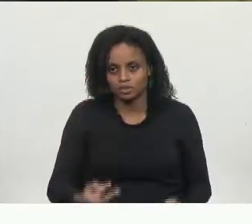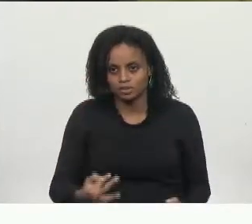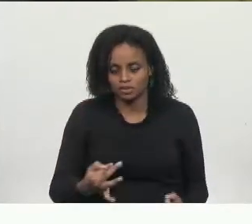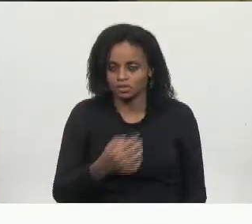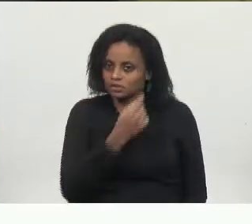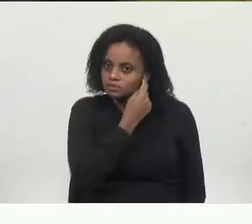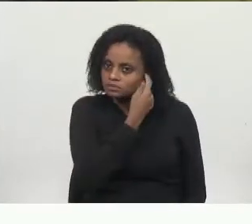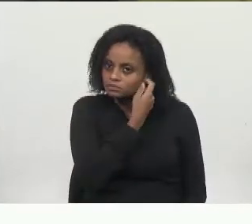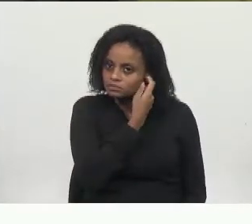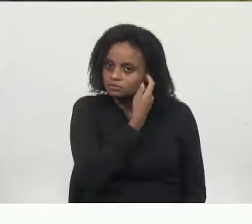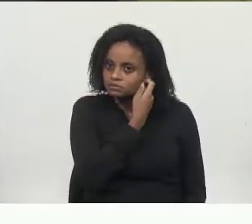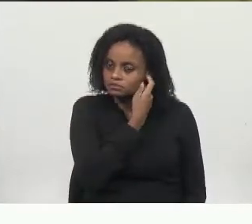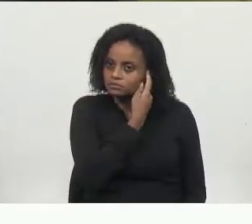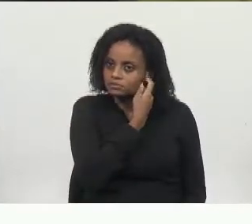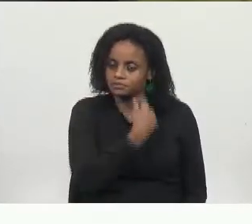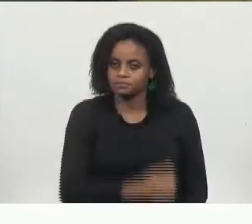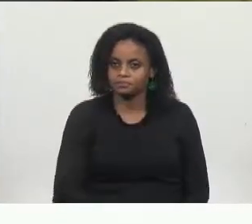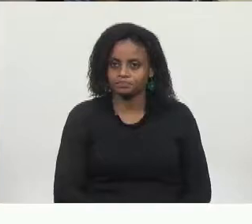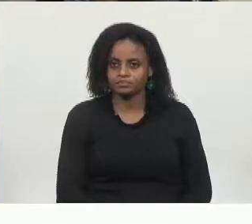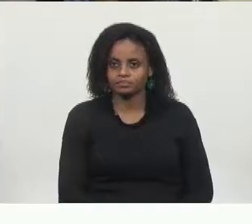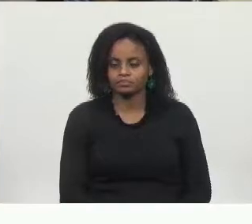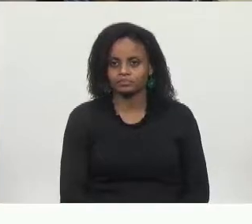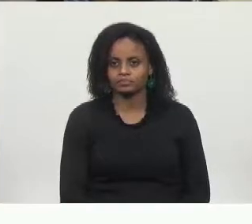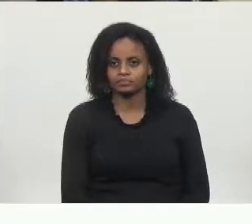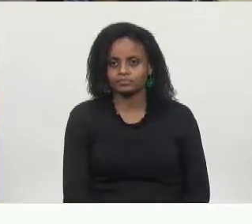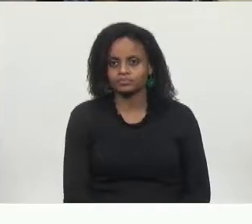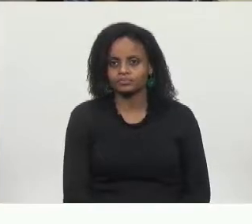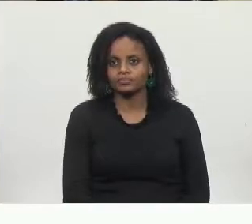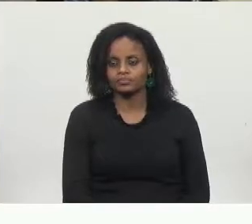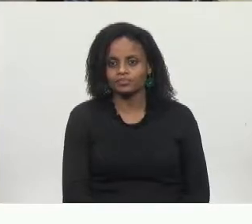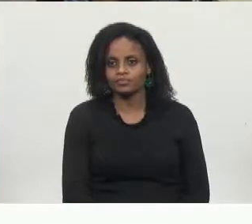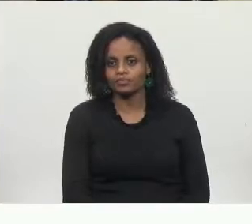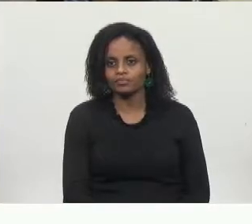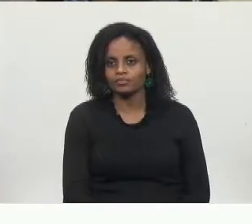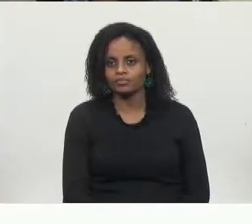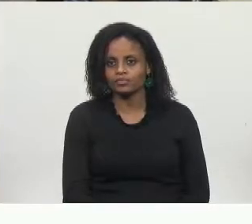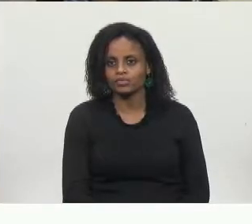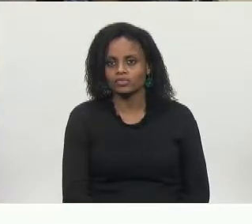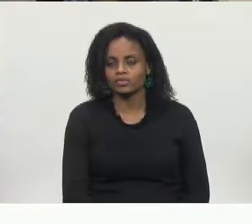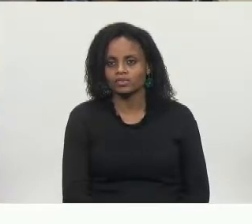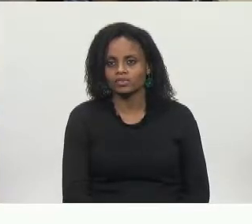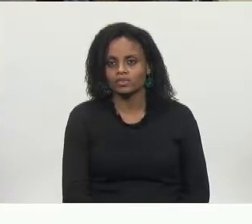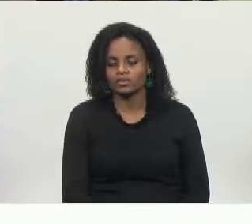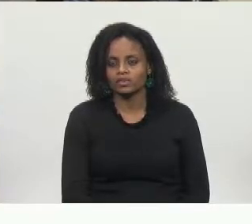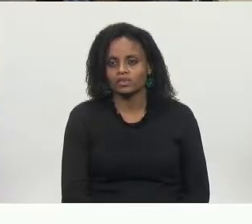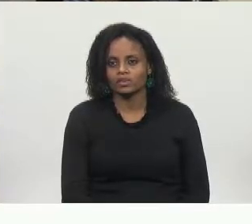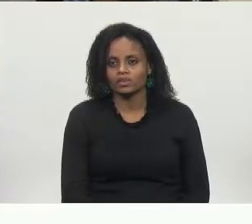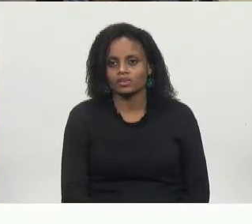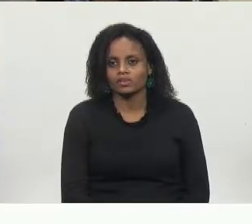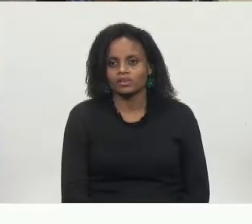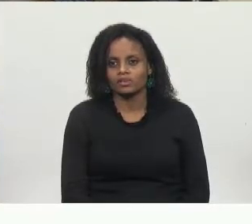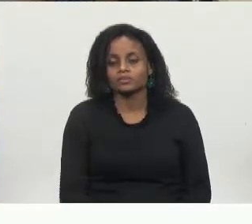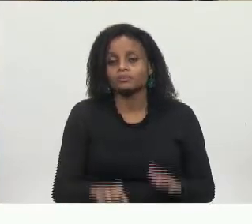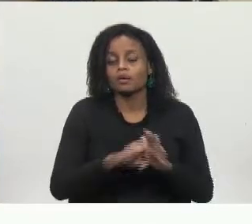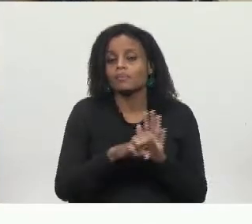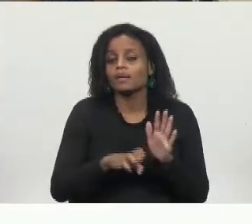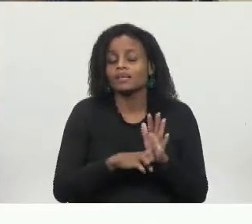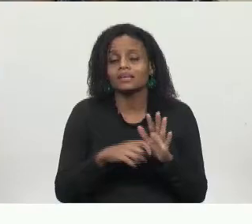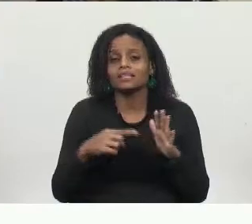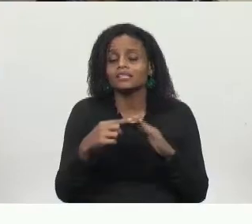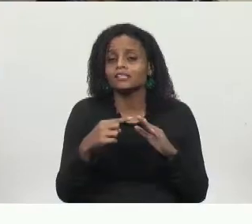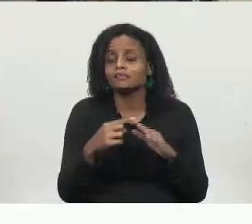seguinte, é uma emenda que ela não tem